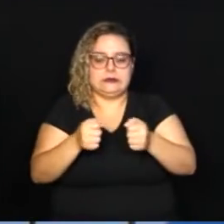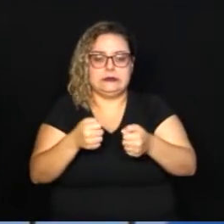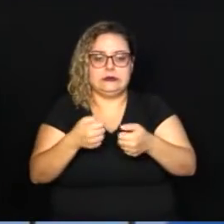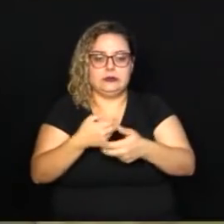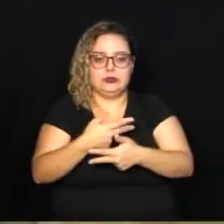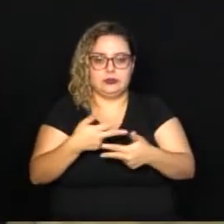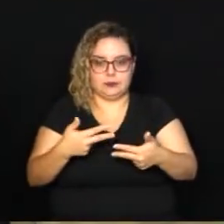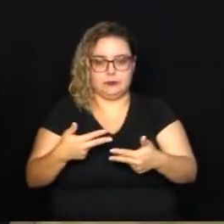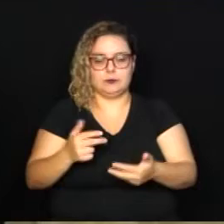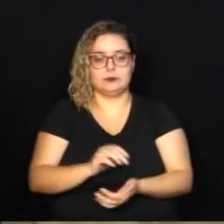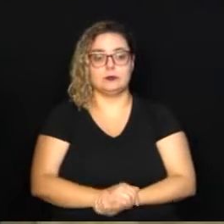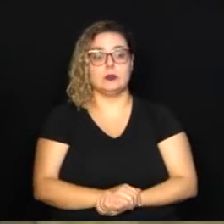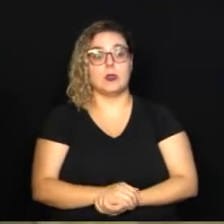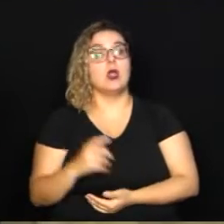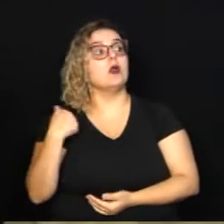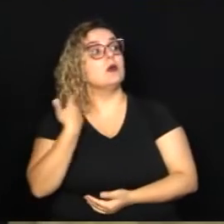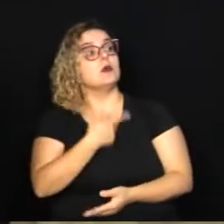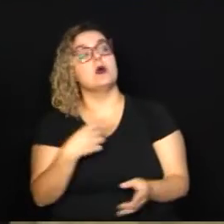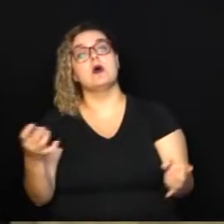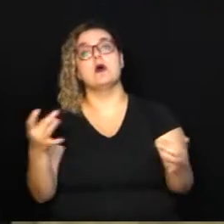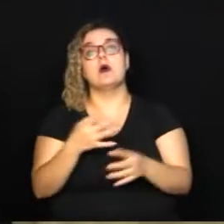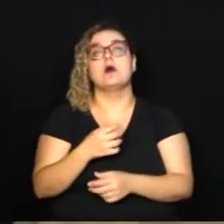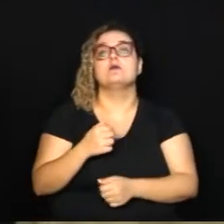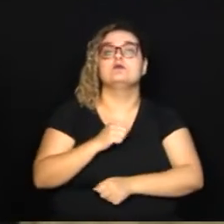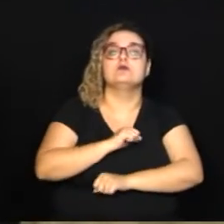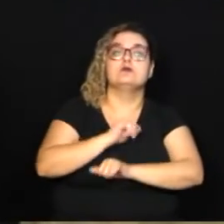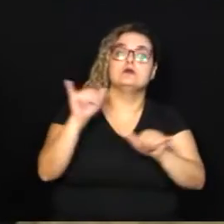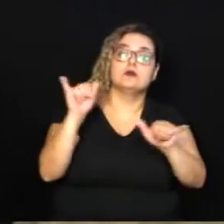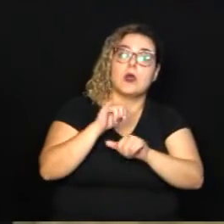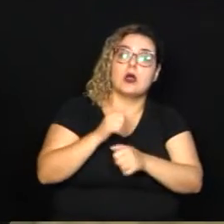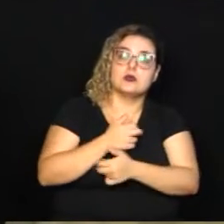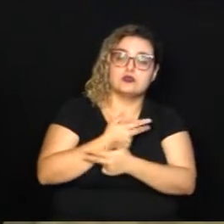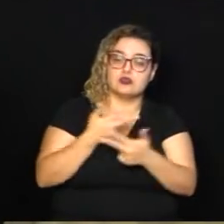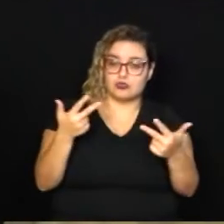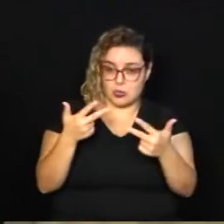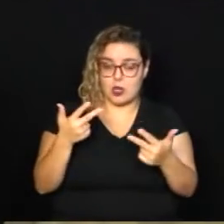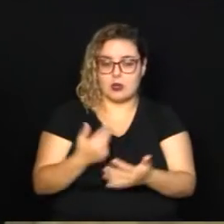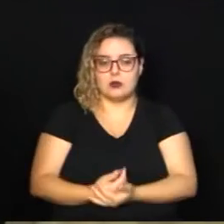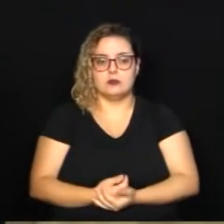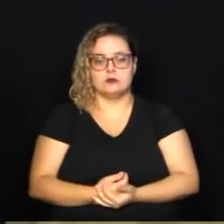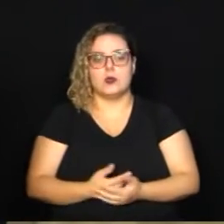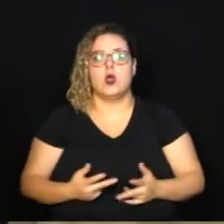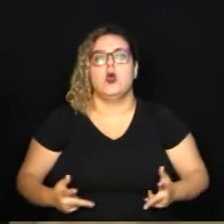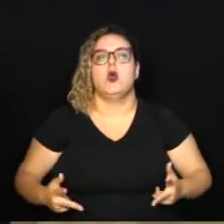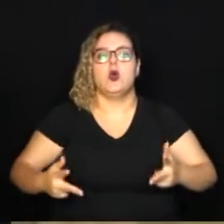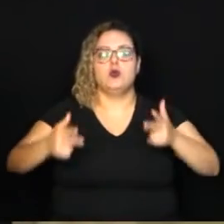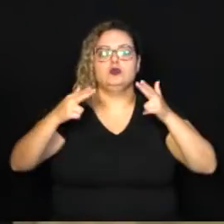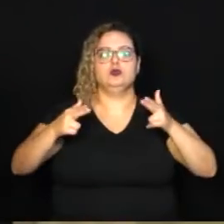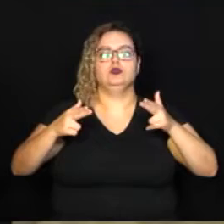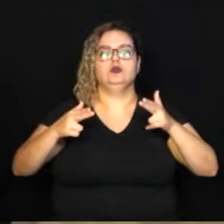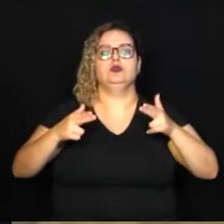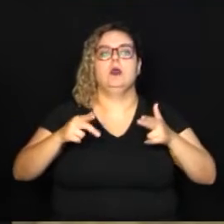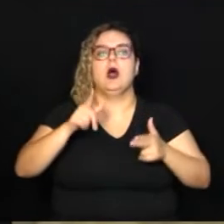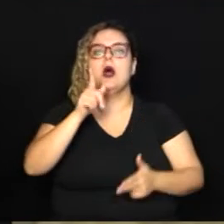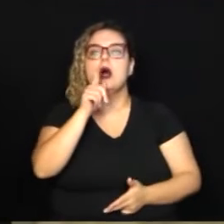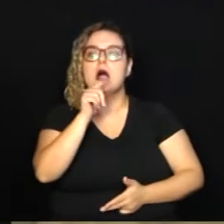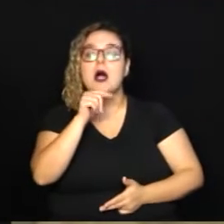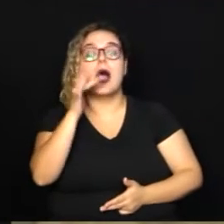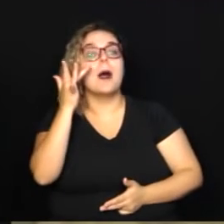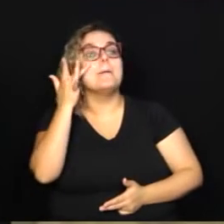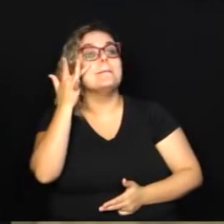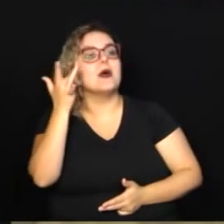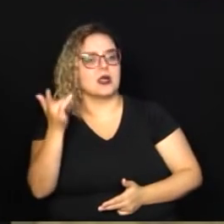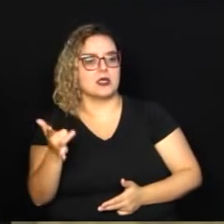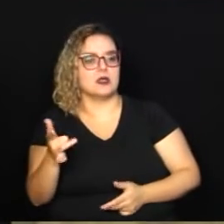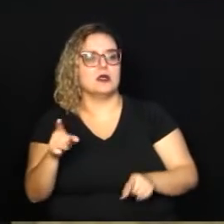público. E para a gente poder encerrar as notícias da metrópole aqui de Campinas, interrupção no fornecimento de água amanhã